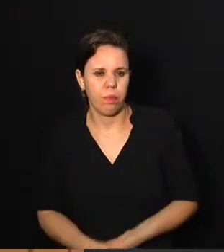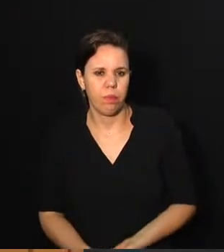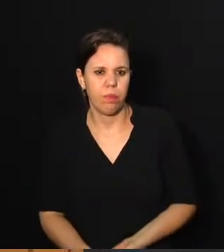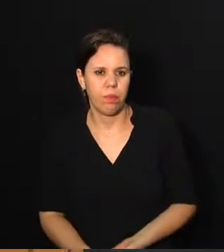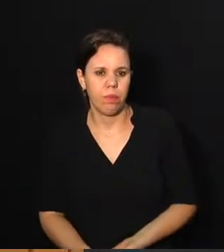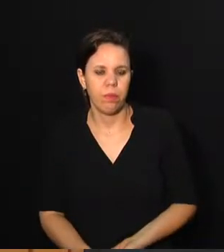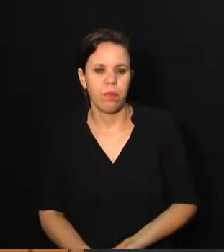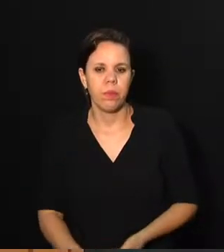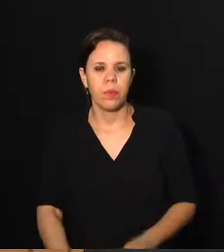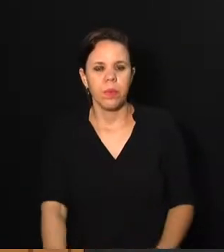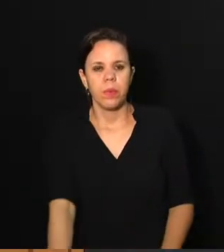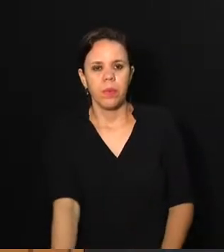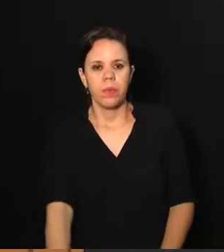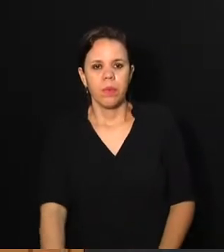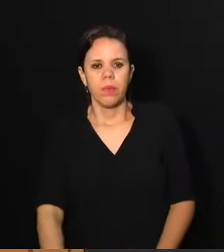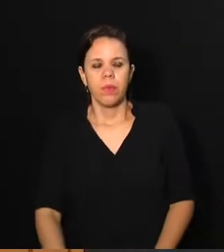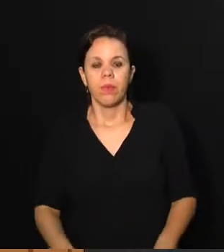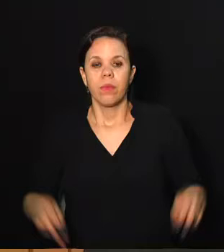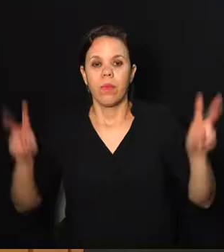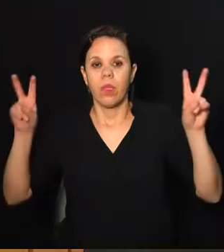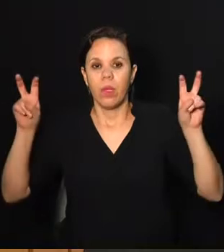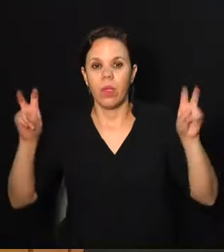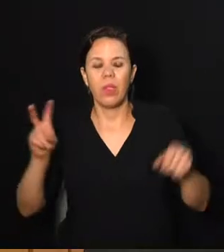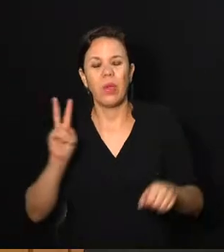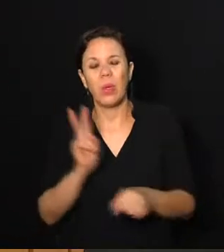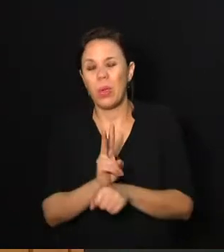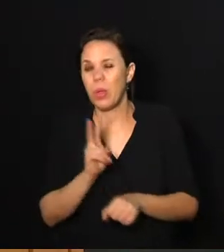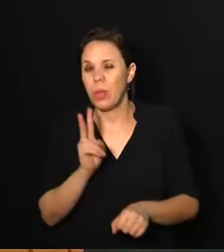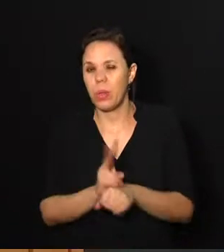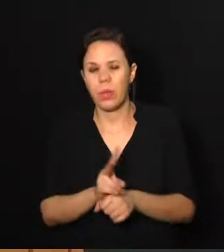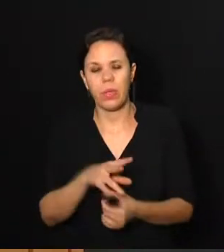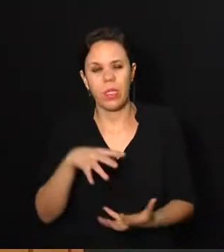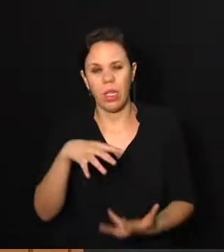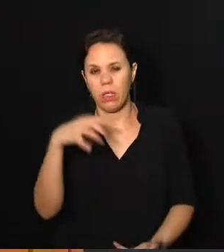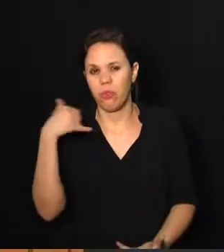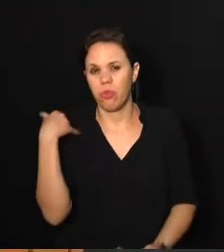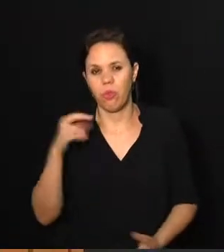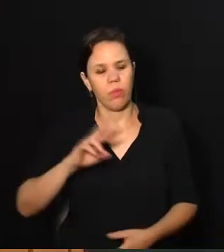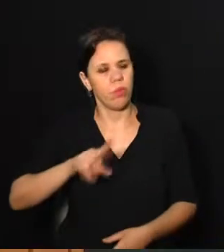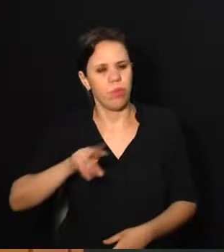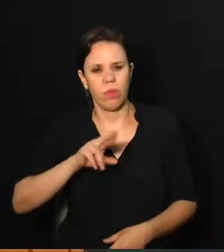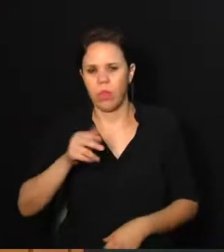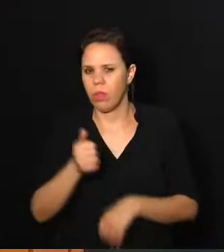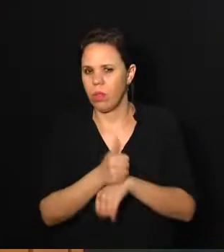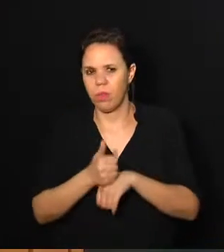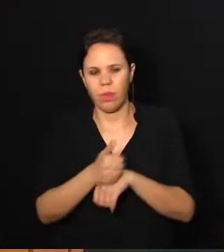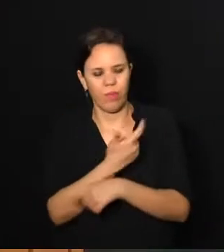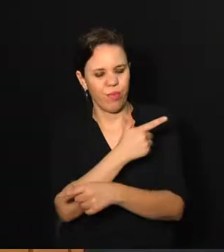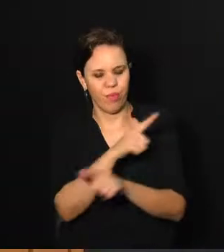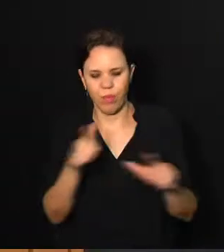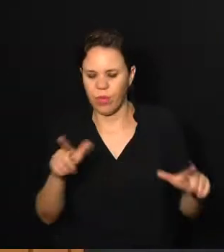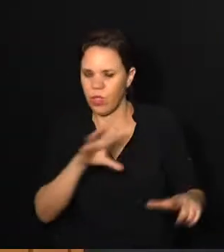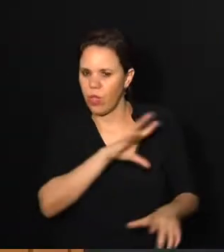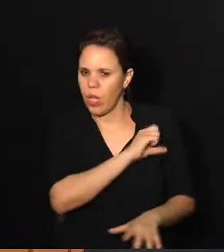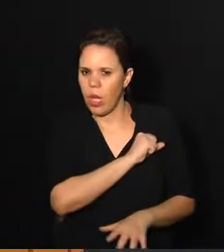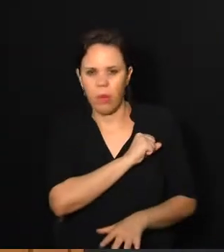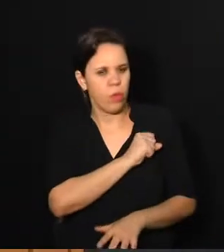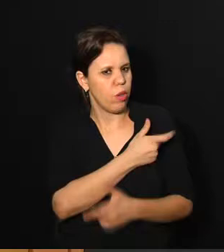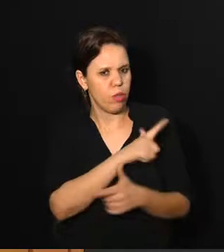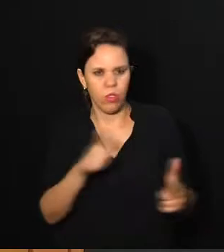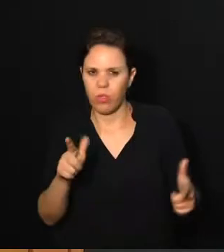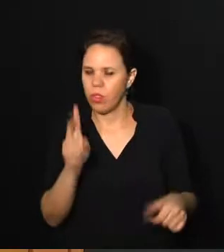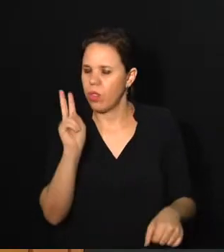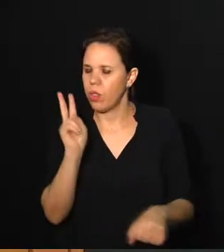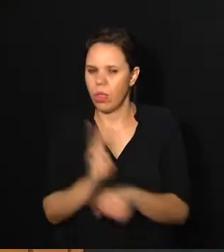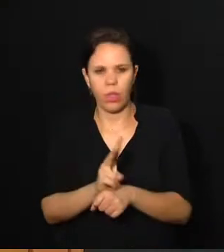Bom, entre aspas aqui, cuidar do idoso não é profissão. Se não tiver amor, não cuida